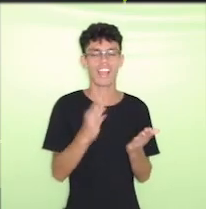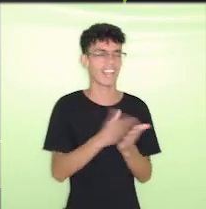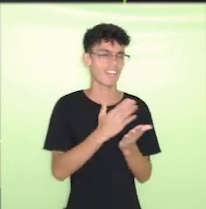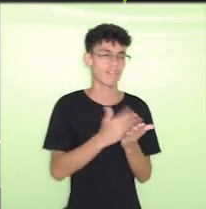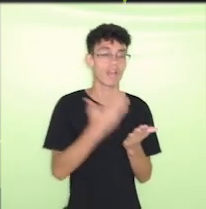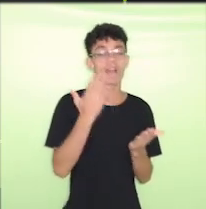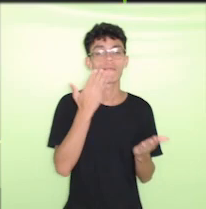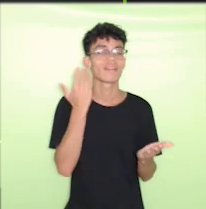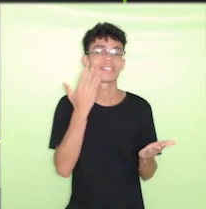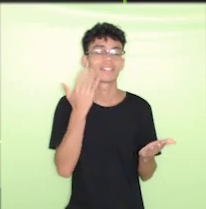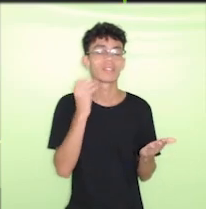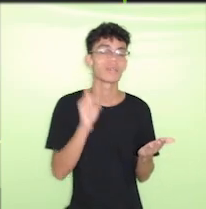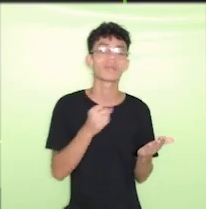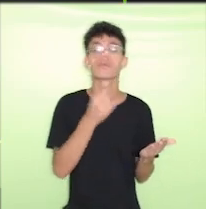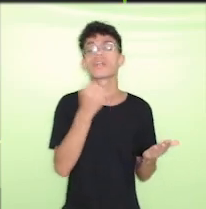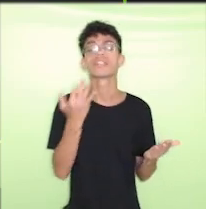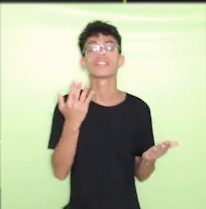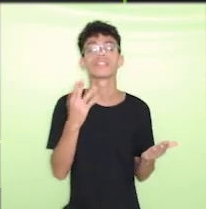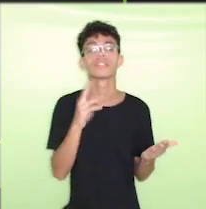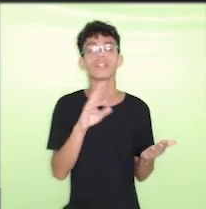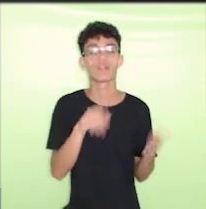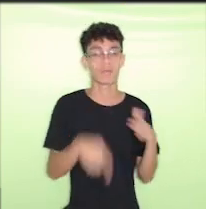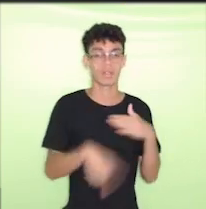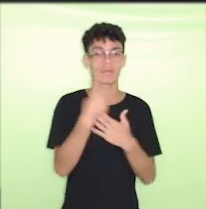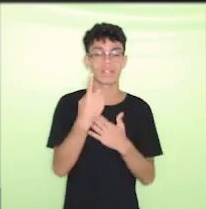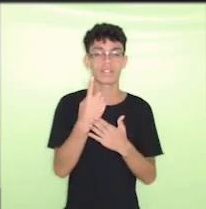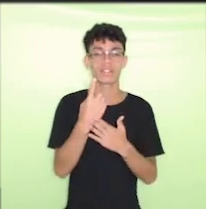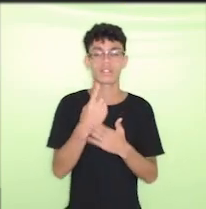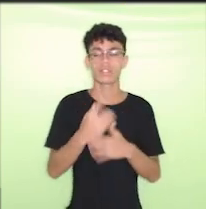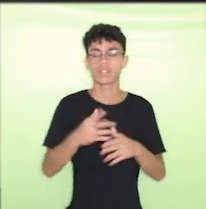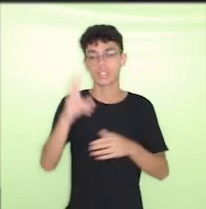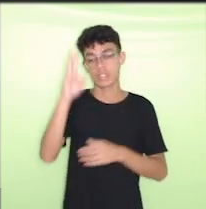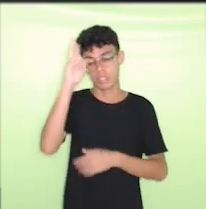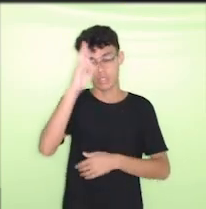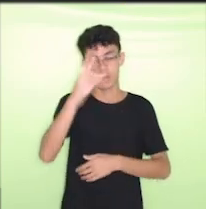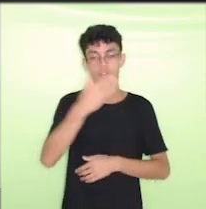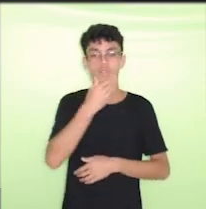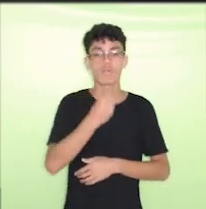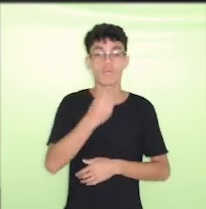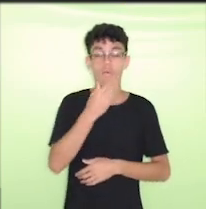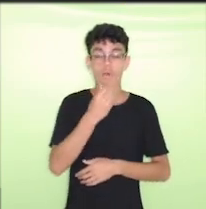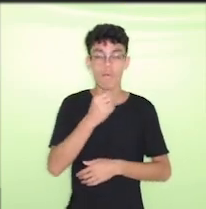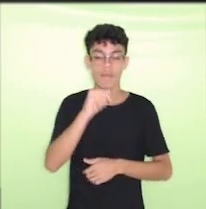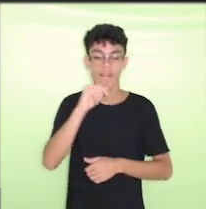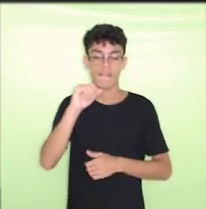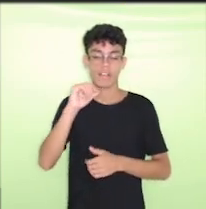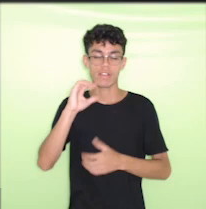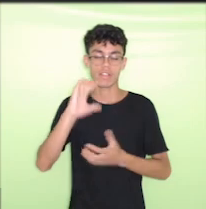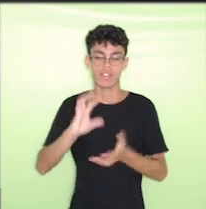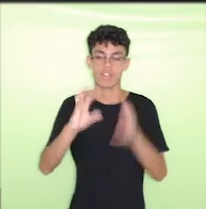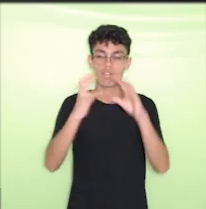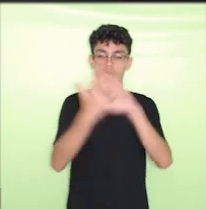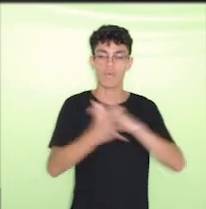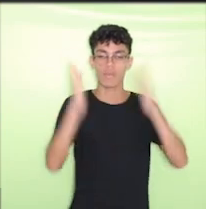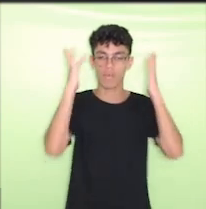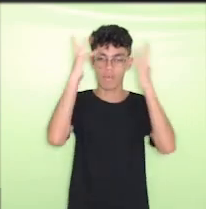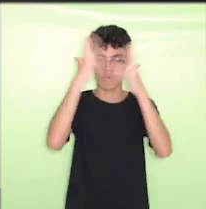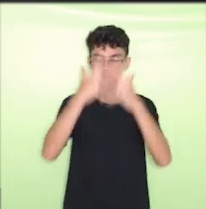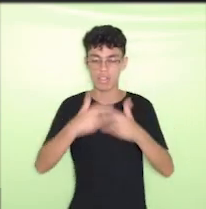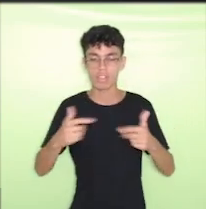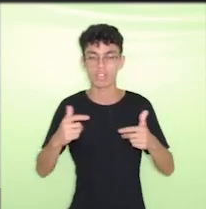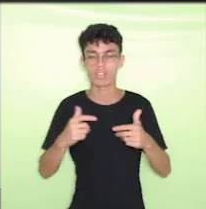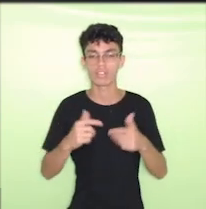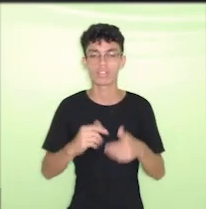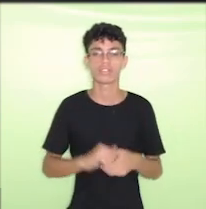Isso é fácil. Quais? O primeiro é aquele que conta a história de um homem que virou bicho. Um louco?